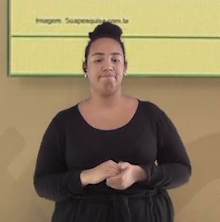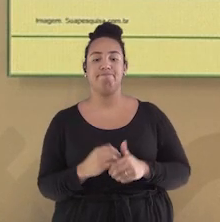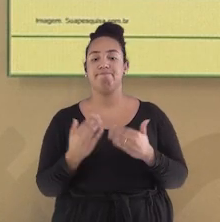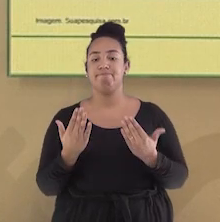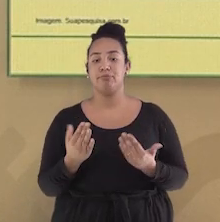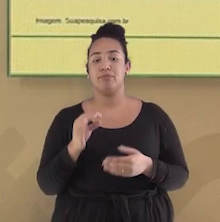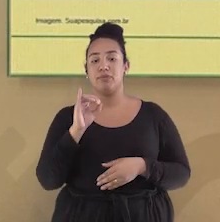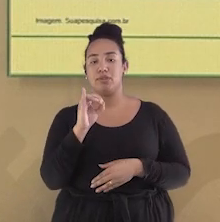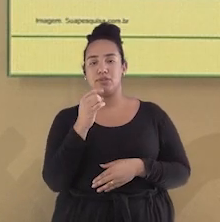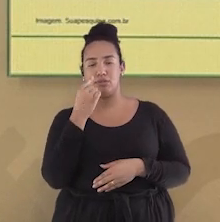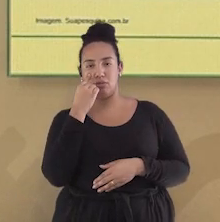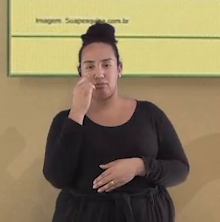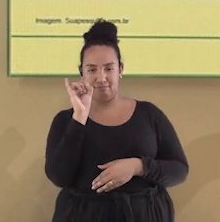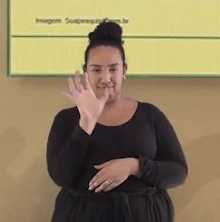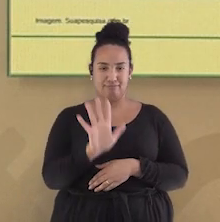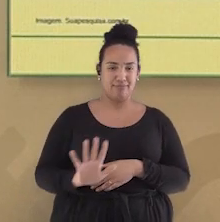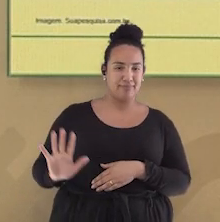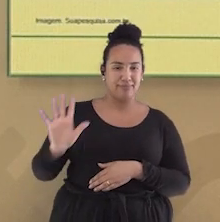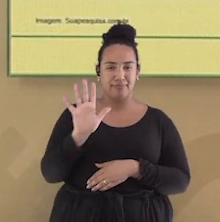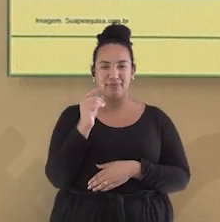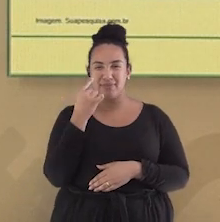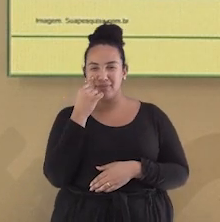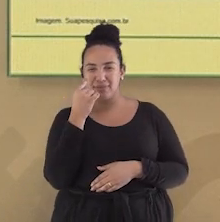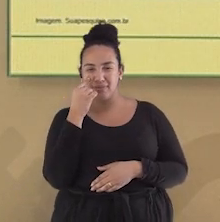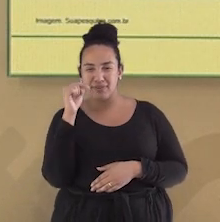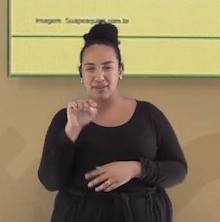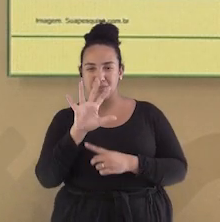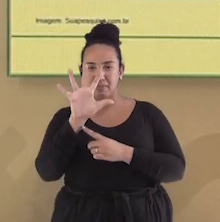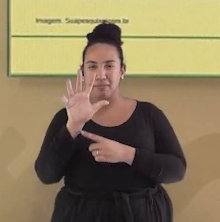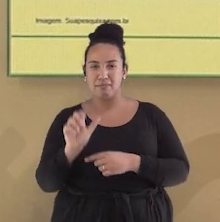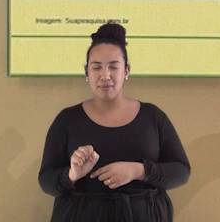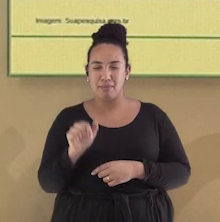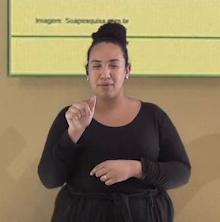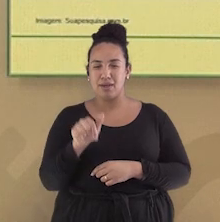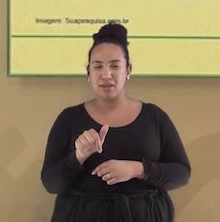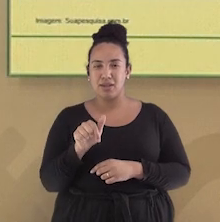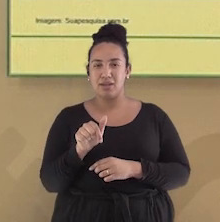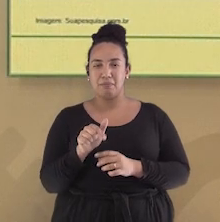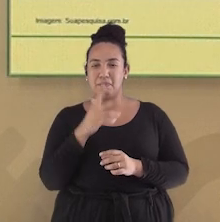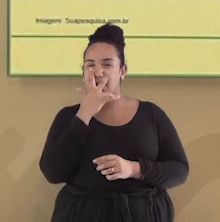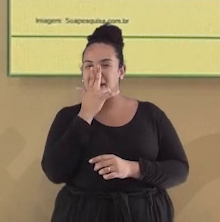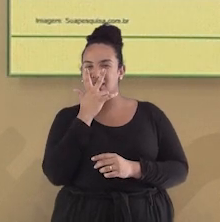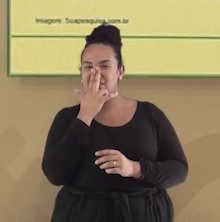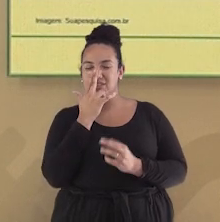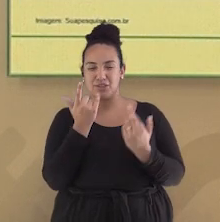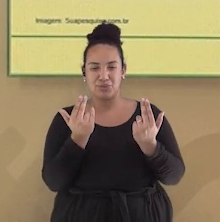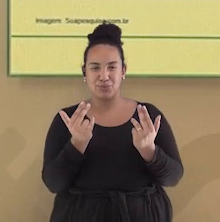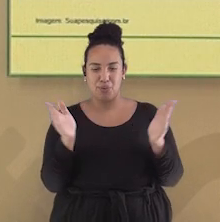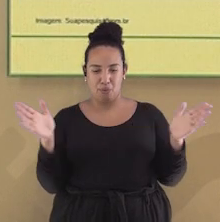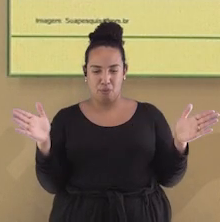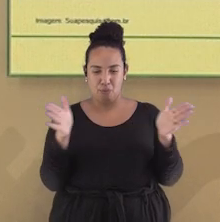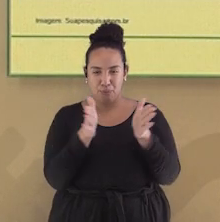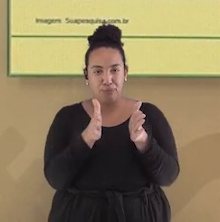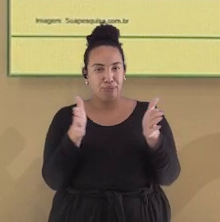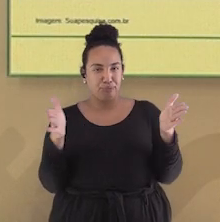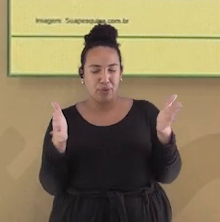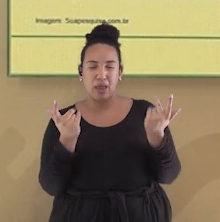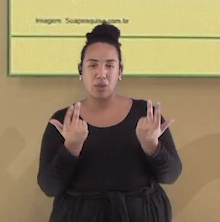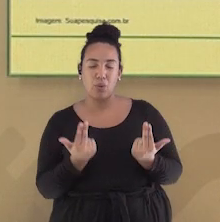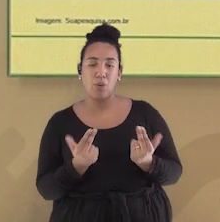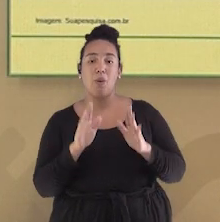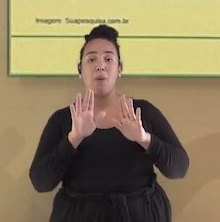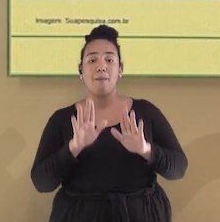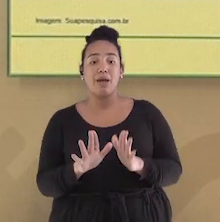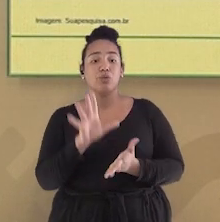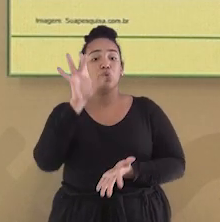Cariacica. Se a gente observa assim o slide, os mapas têm tamanho bem parecidos, não é? Mas sabemos que o tamanho